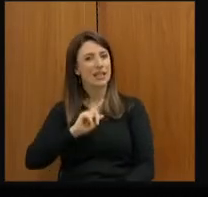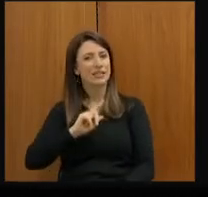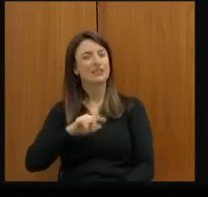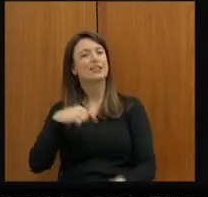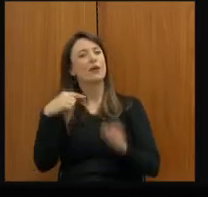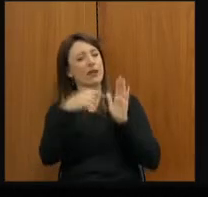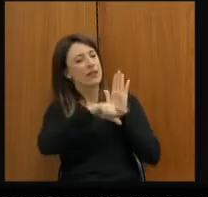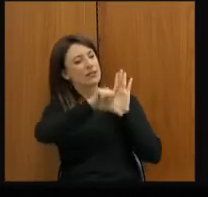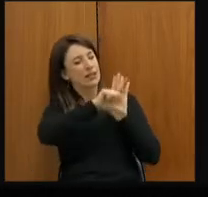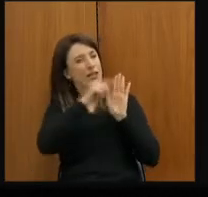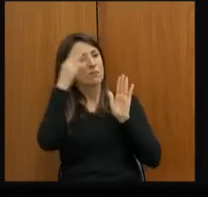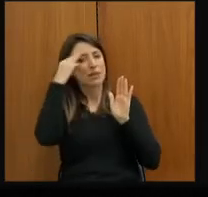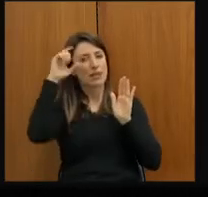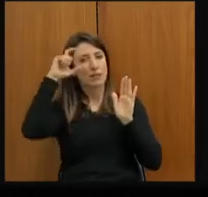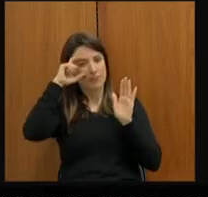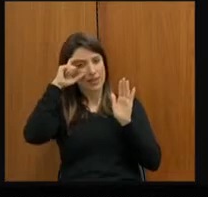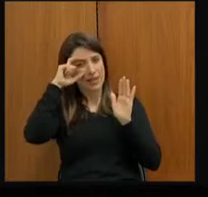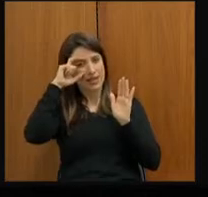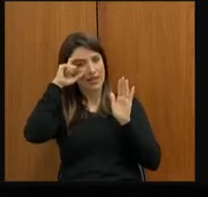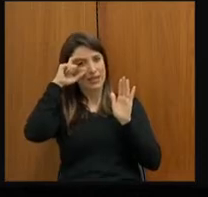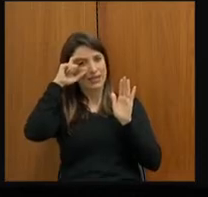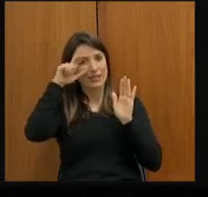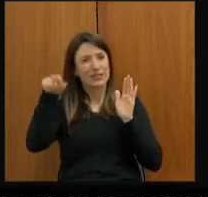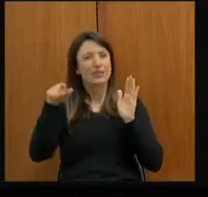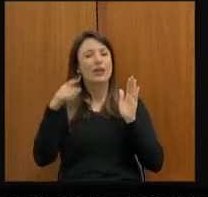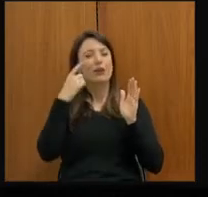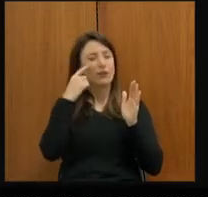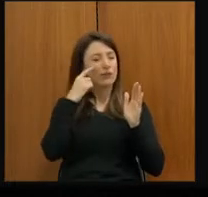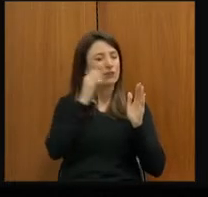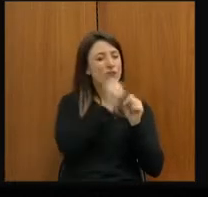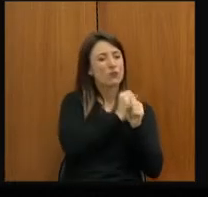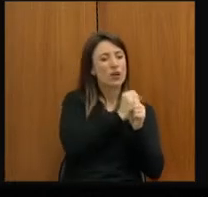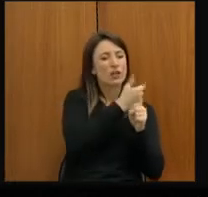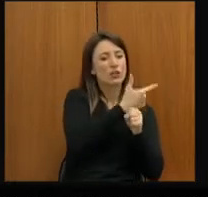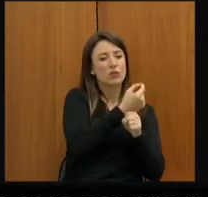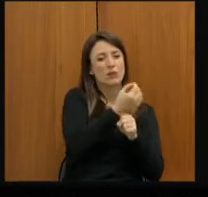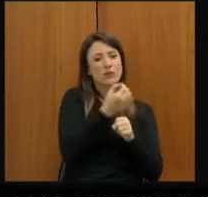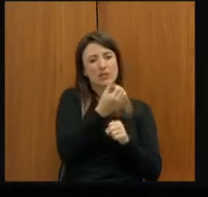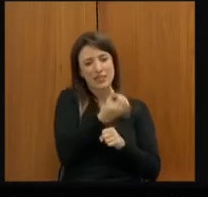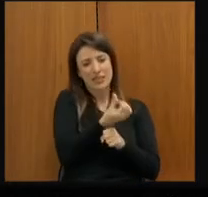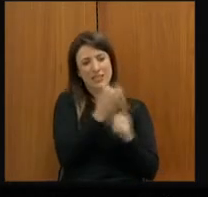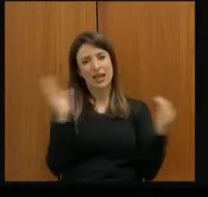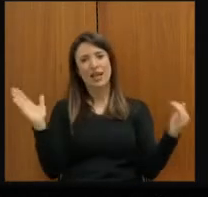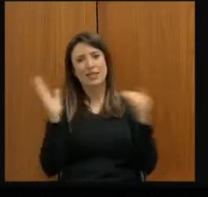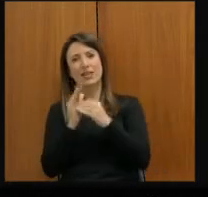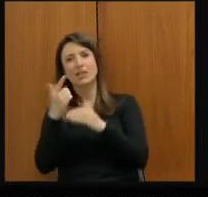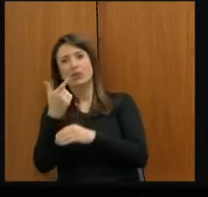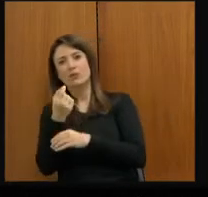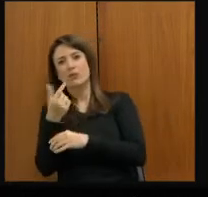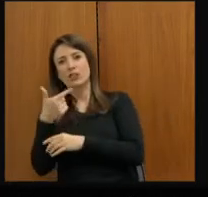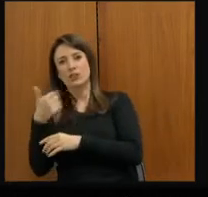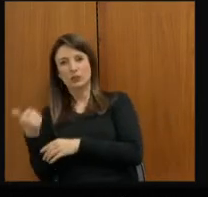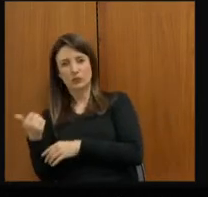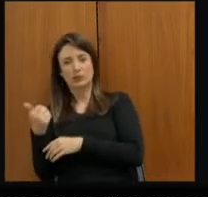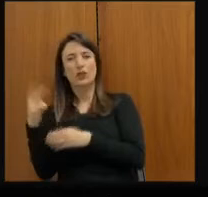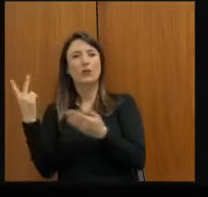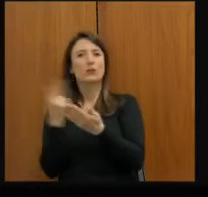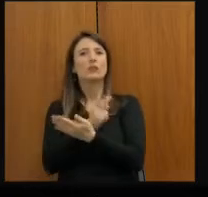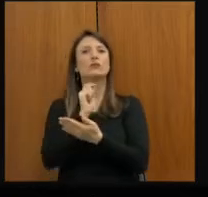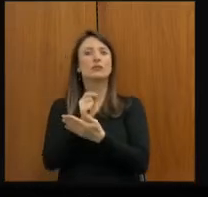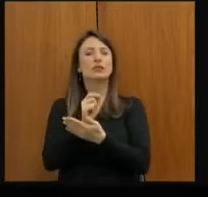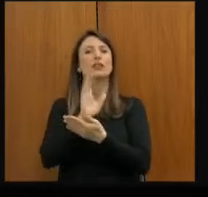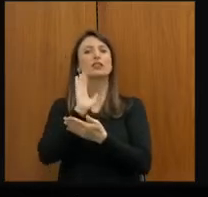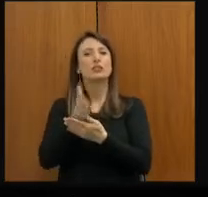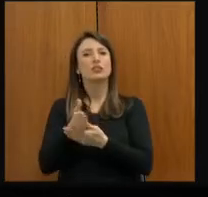Lei Maria da Penha Considerando o período entre o ano 2006 até um ano 2021 ou redistribuição em nosso estado de um